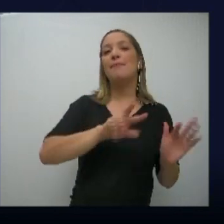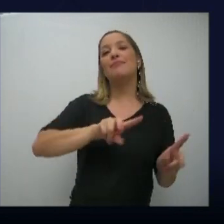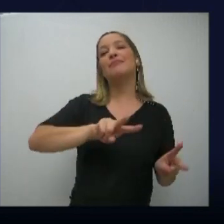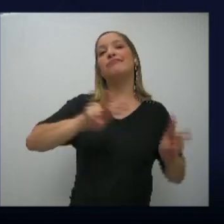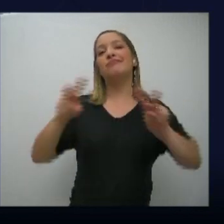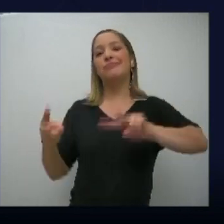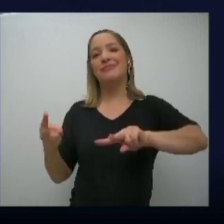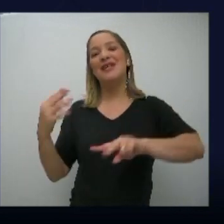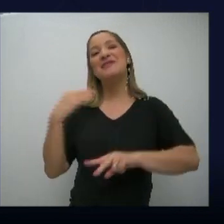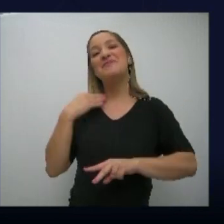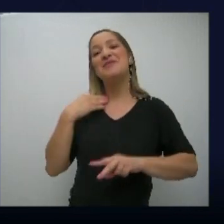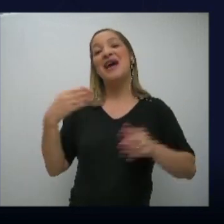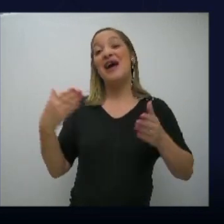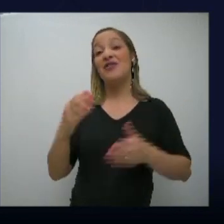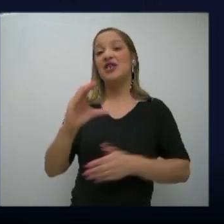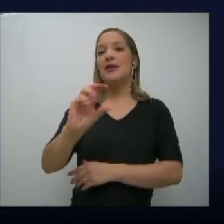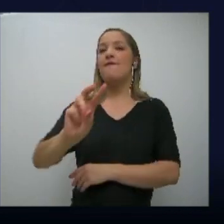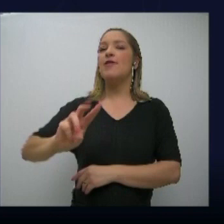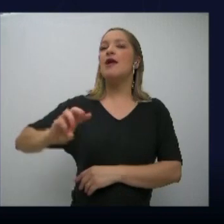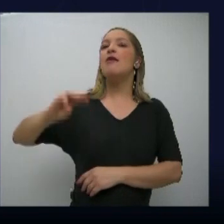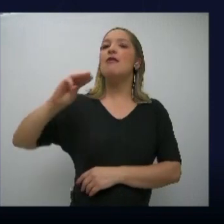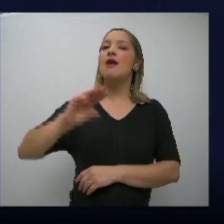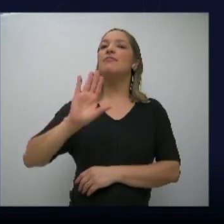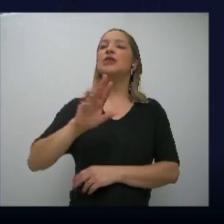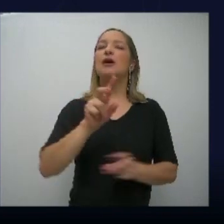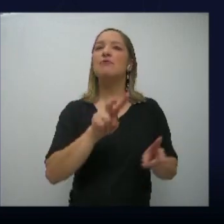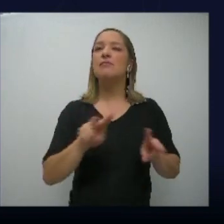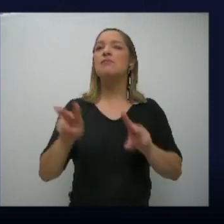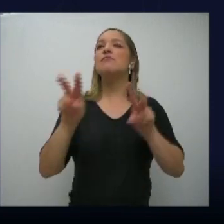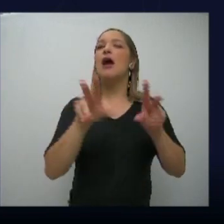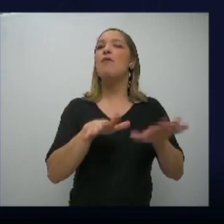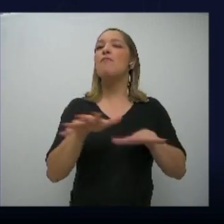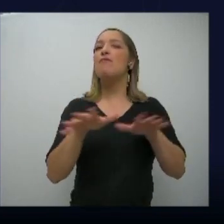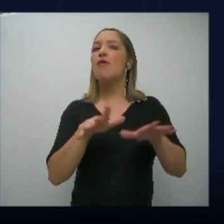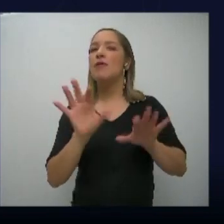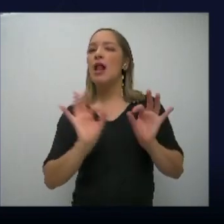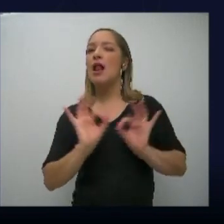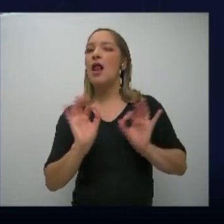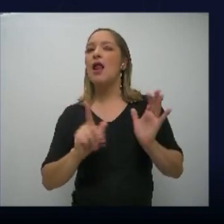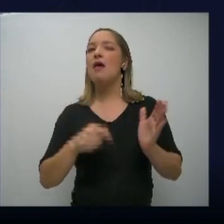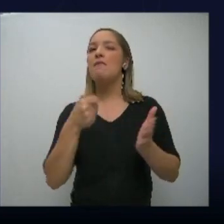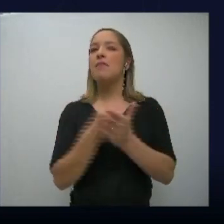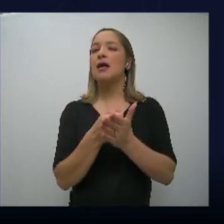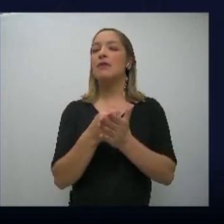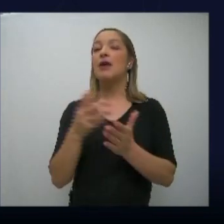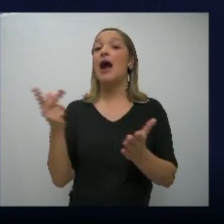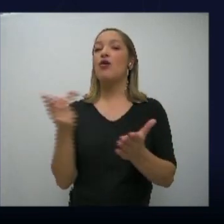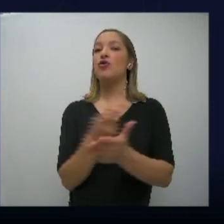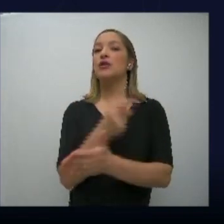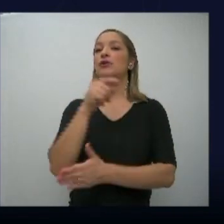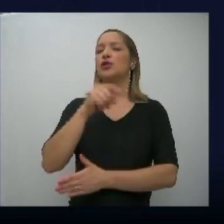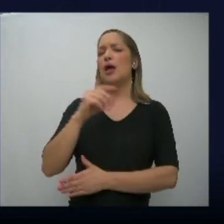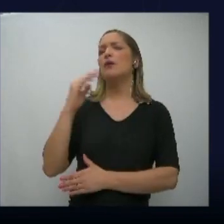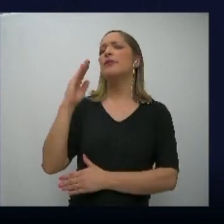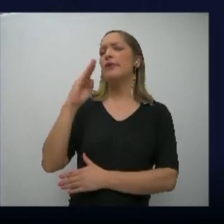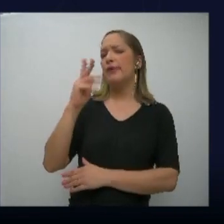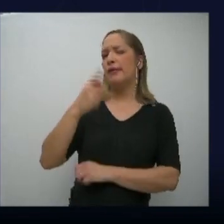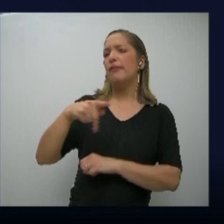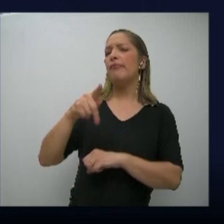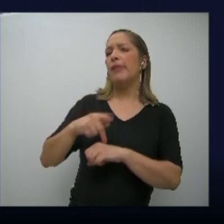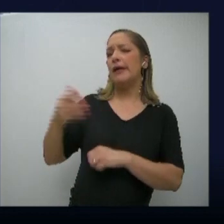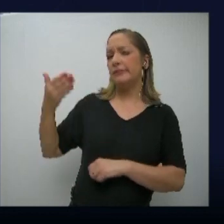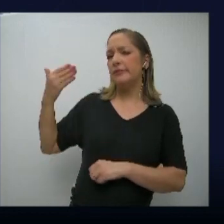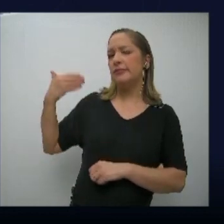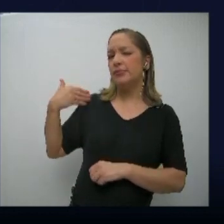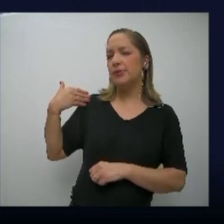é bancário Mas você vem já olhando para esse movimento que acontecer de arranjo demarcamento que já tá acontecendo no país já colocou em